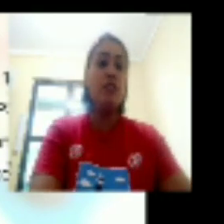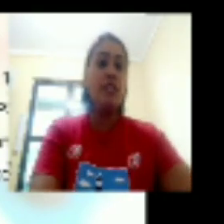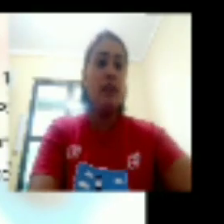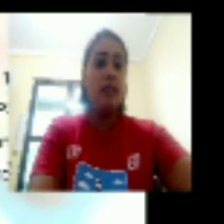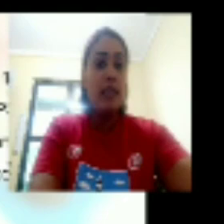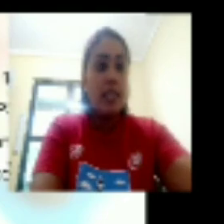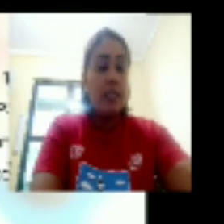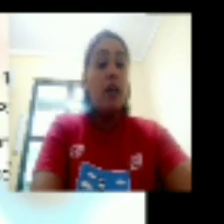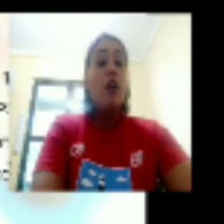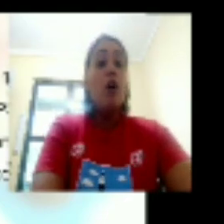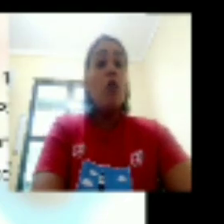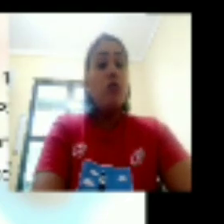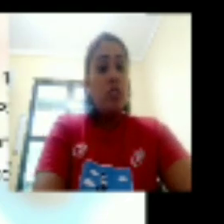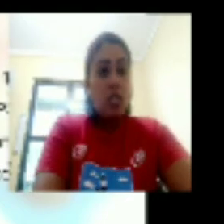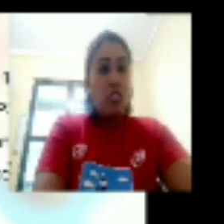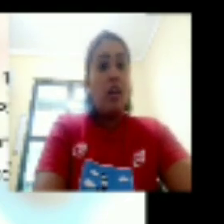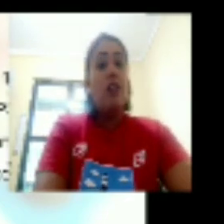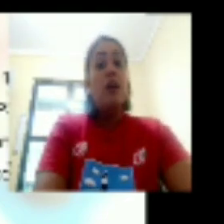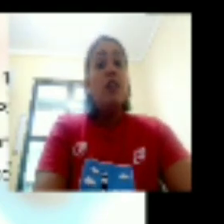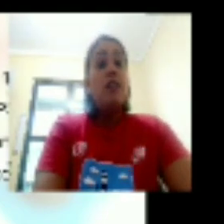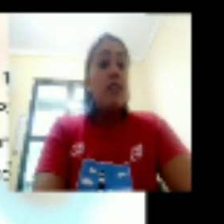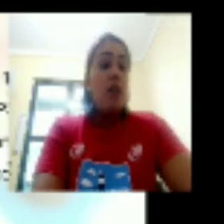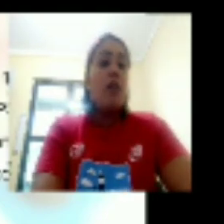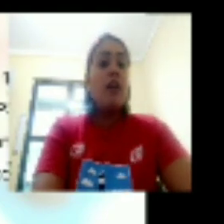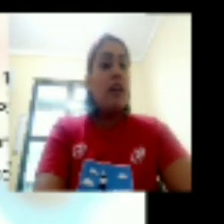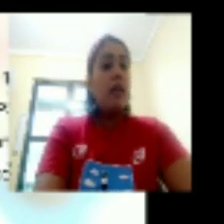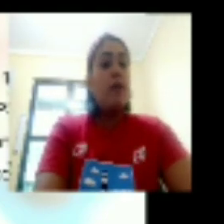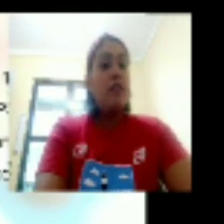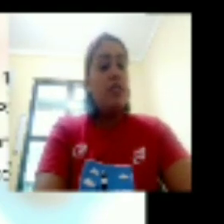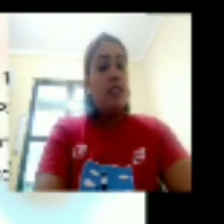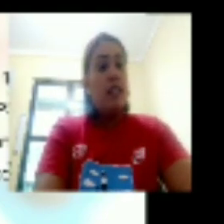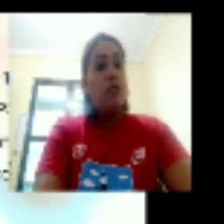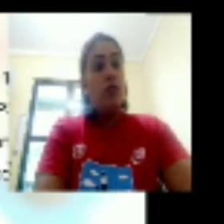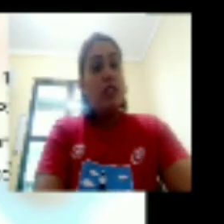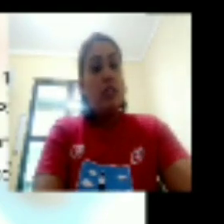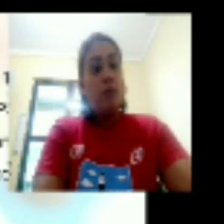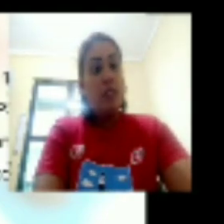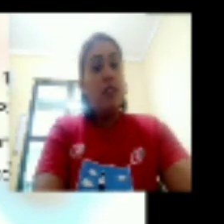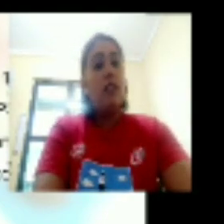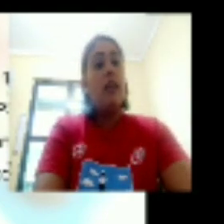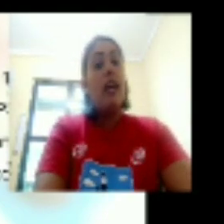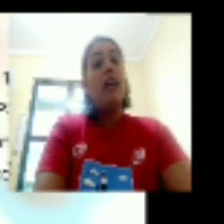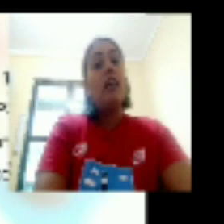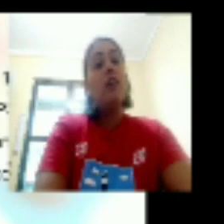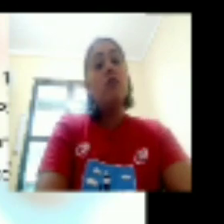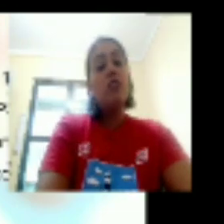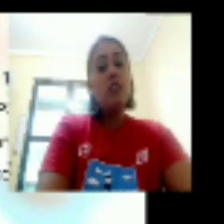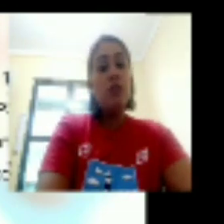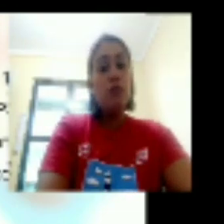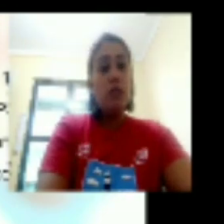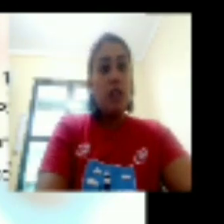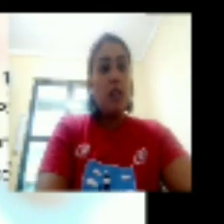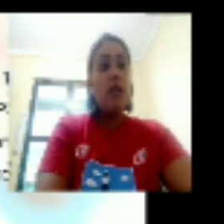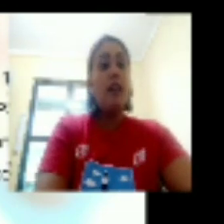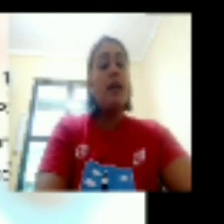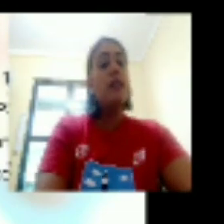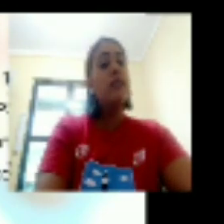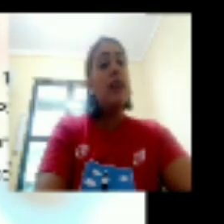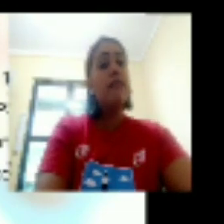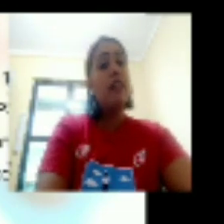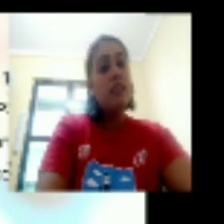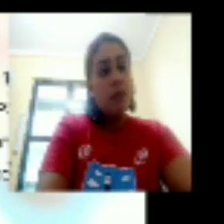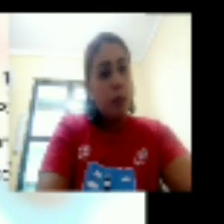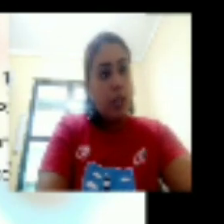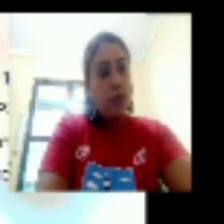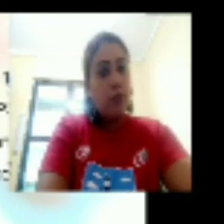de universalidade, ou seja, só quem era beneficiário do INEPS que aí conseguiu ter